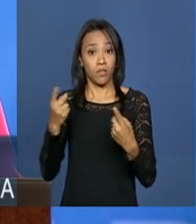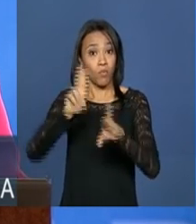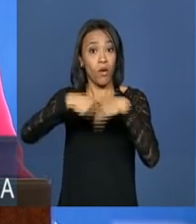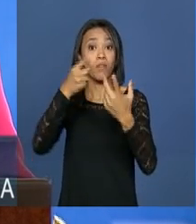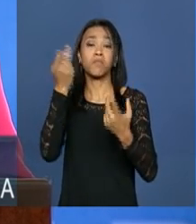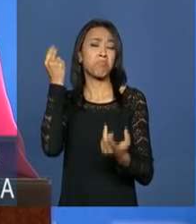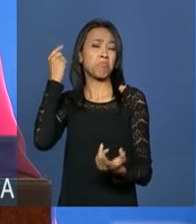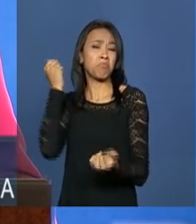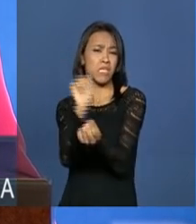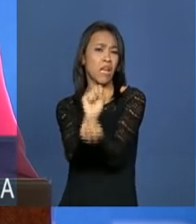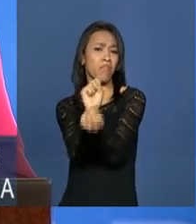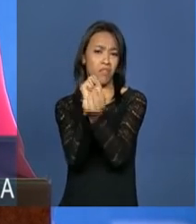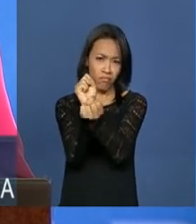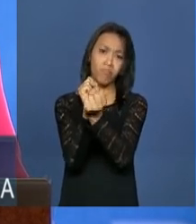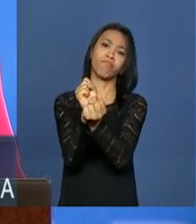escravidão.